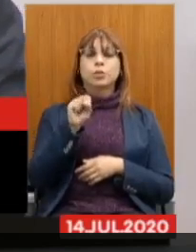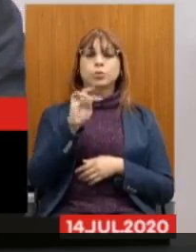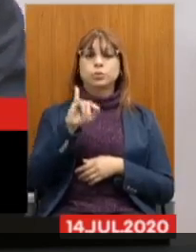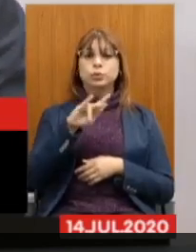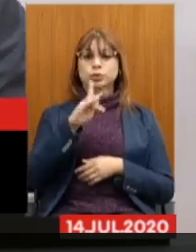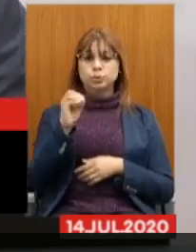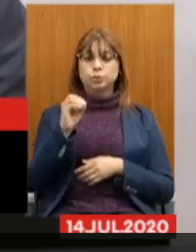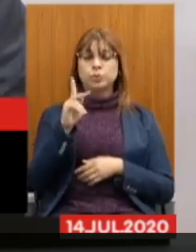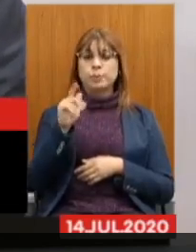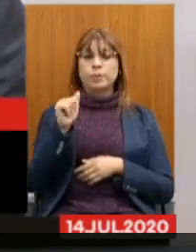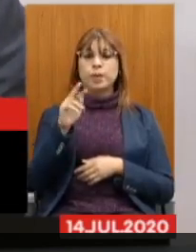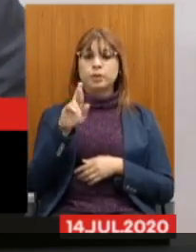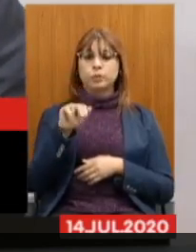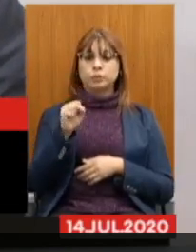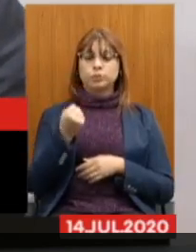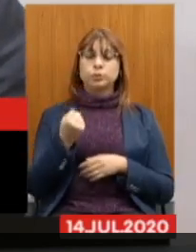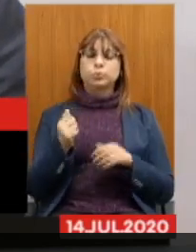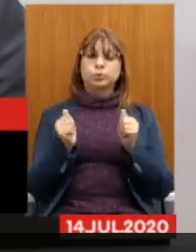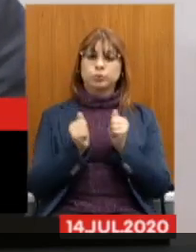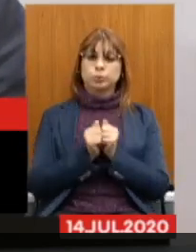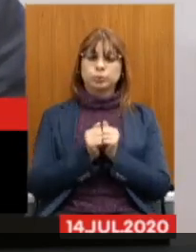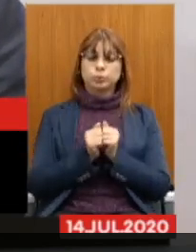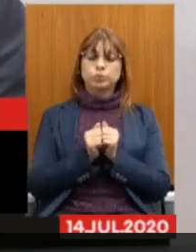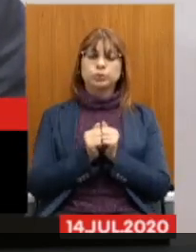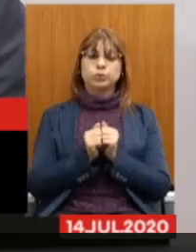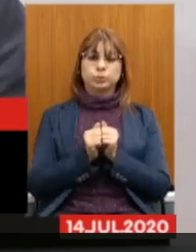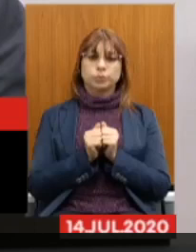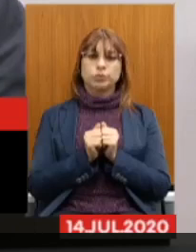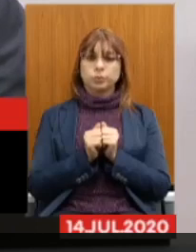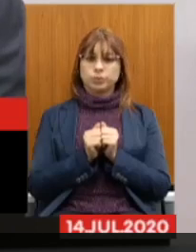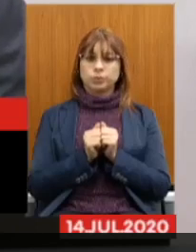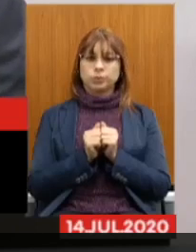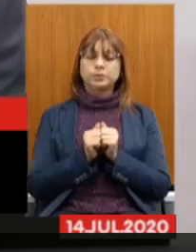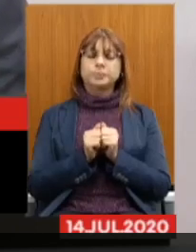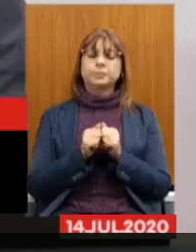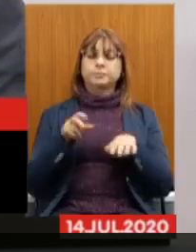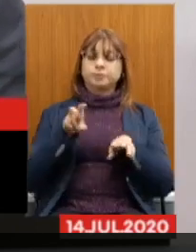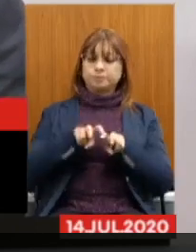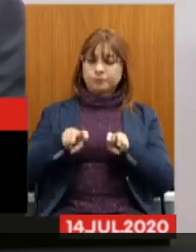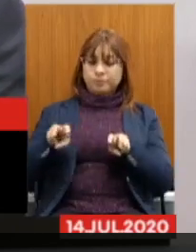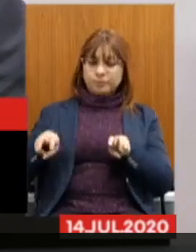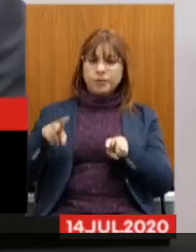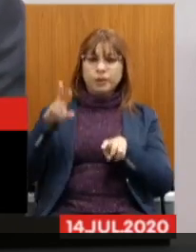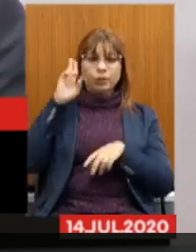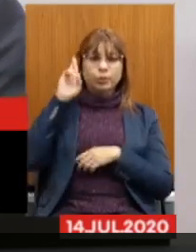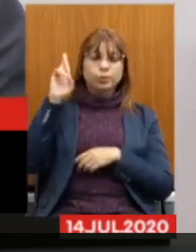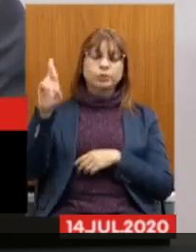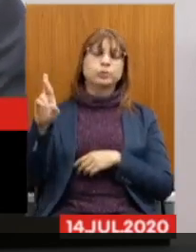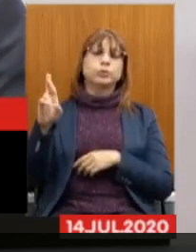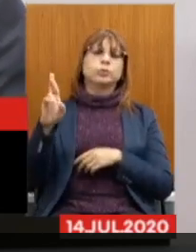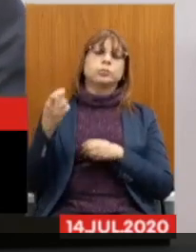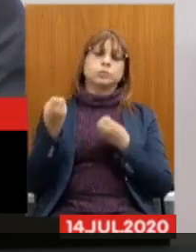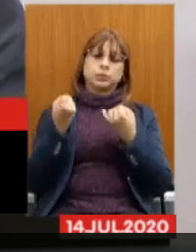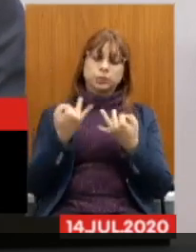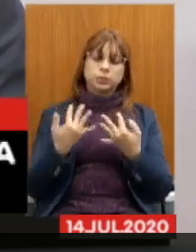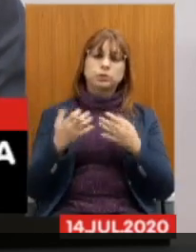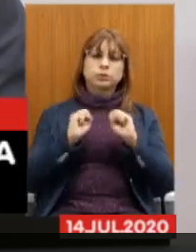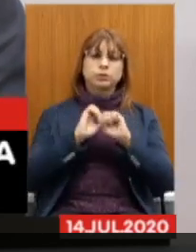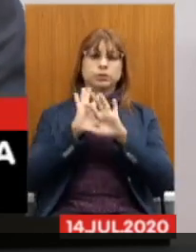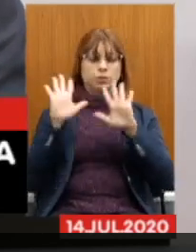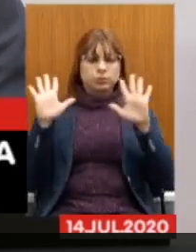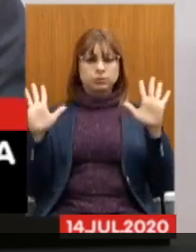acompanhado da mesa diretora, colégio de líderes e dos demais deputados, de dar voz, transparência,